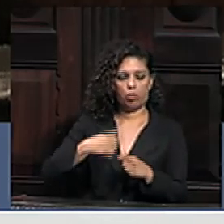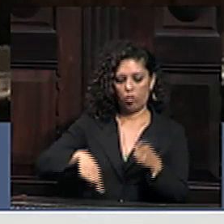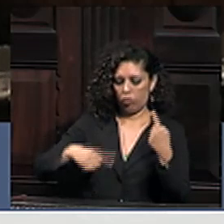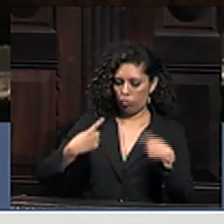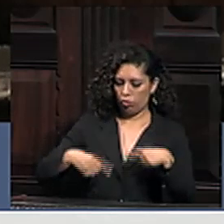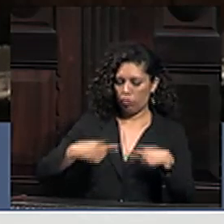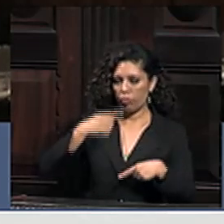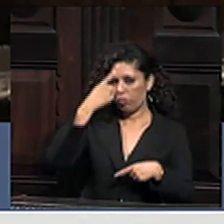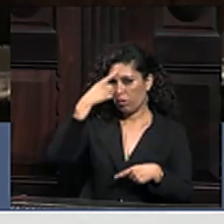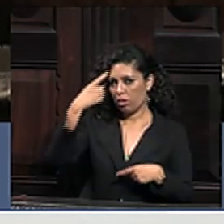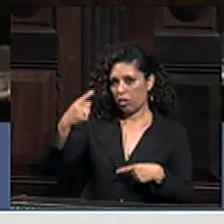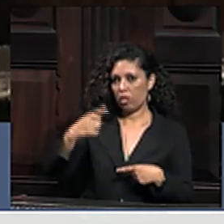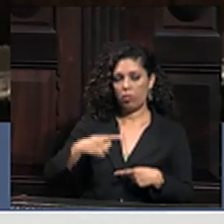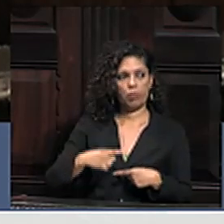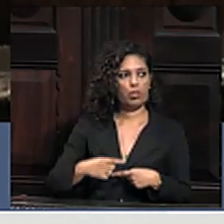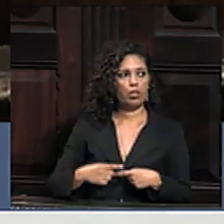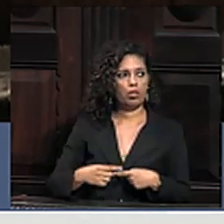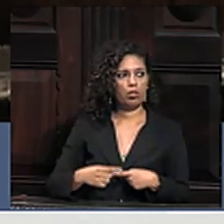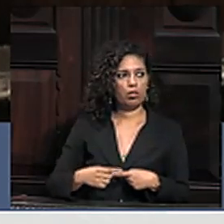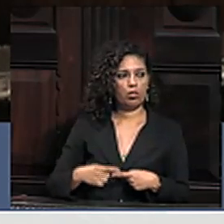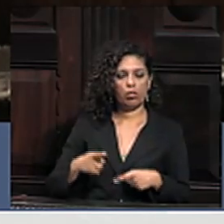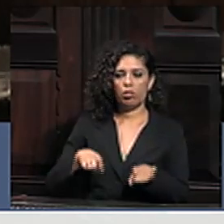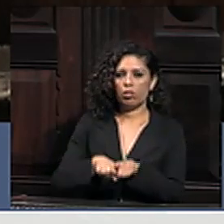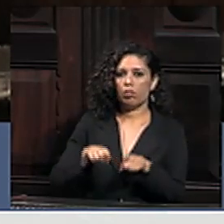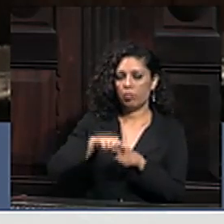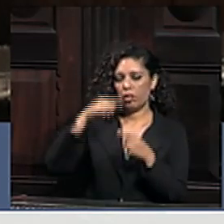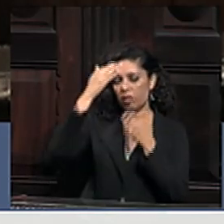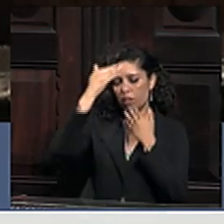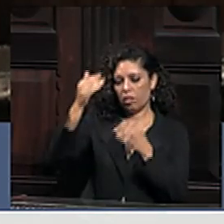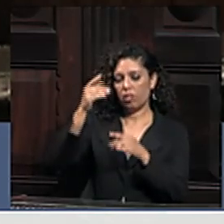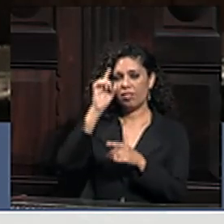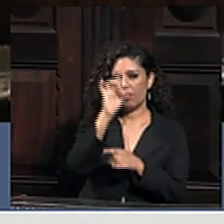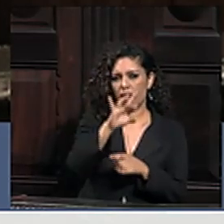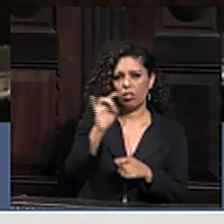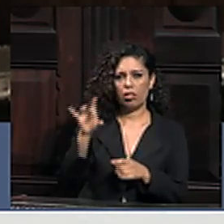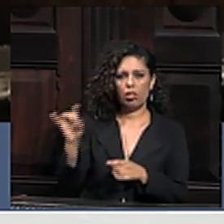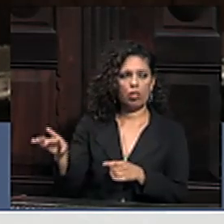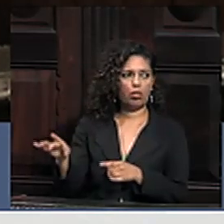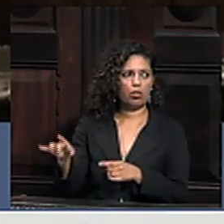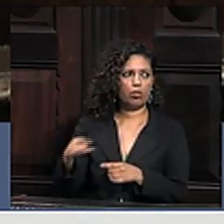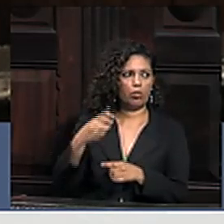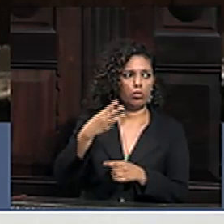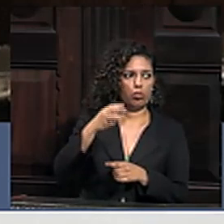nossas ideias e dizendo, e agradecendo a cada um dos